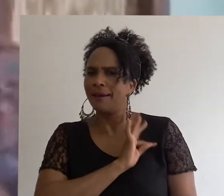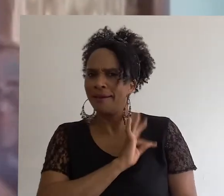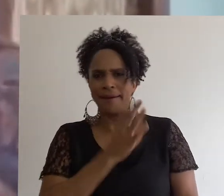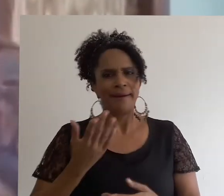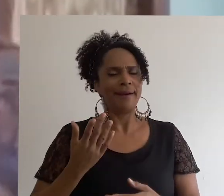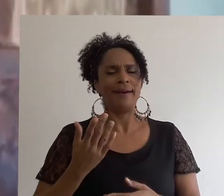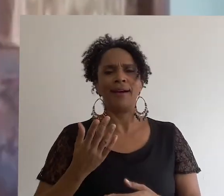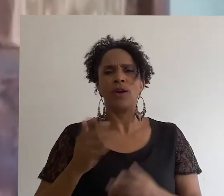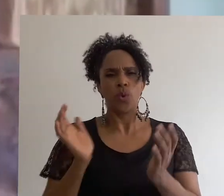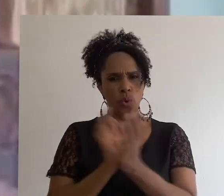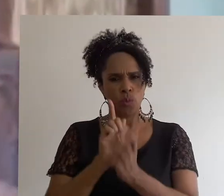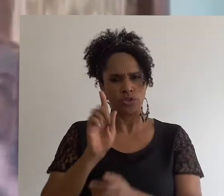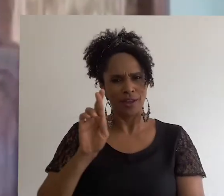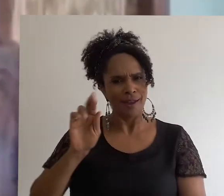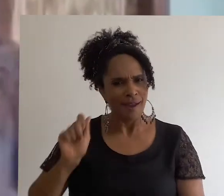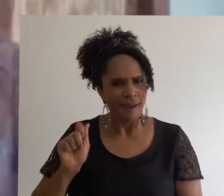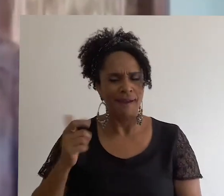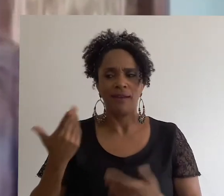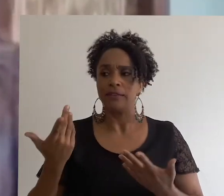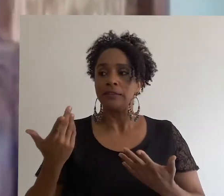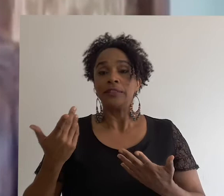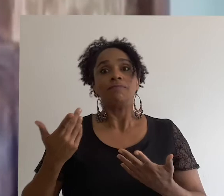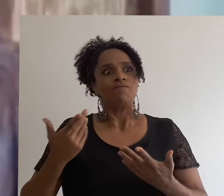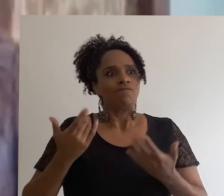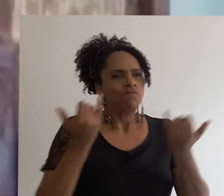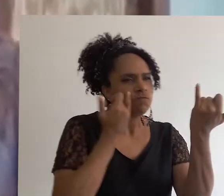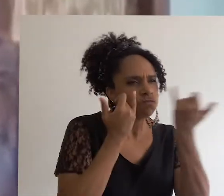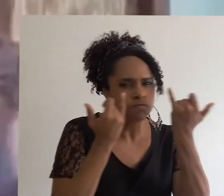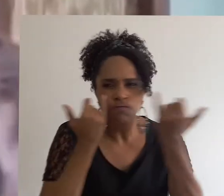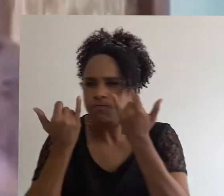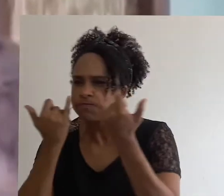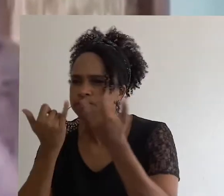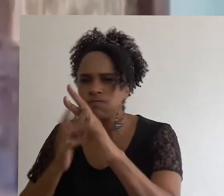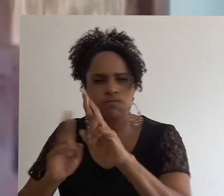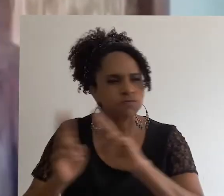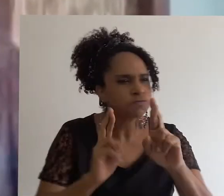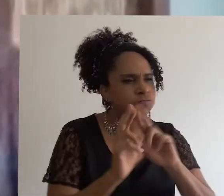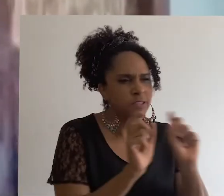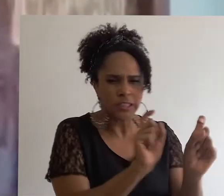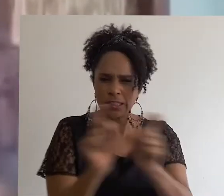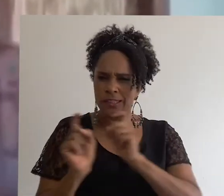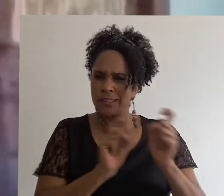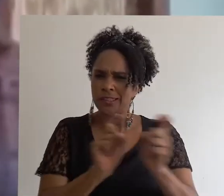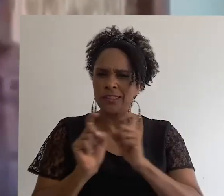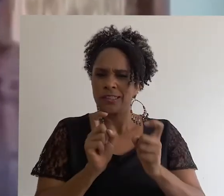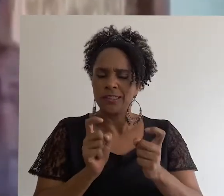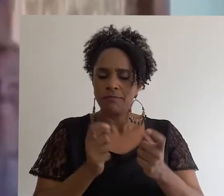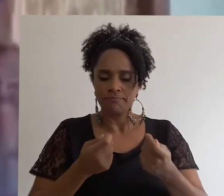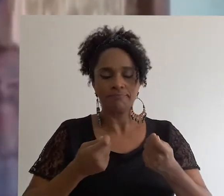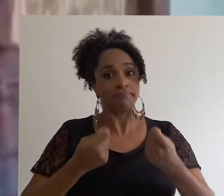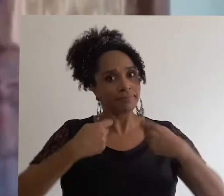técnicos e técnicas ligados aos GRAs. Isso tudo nos deu aí um conforto, né, muito grande, no